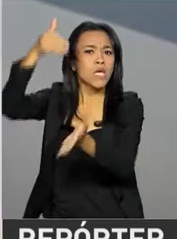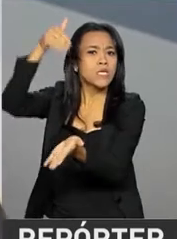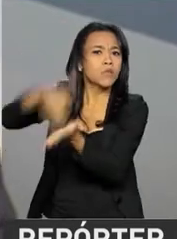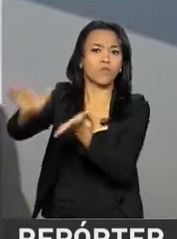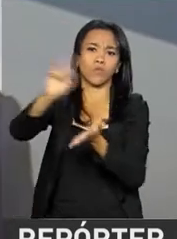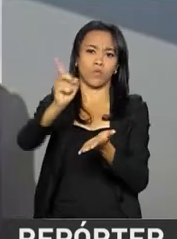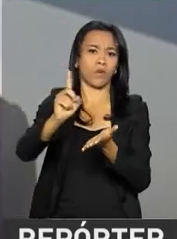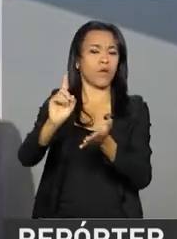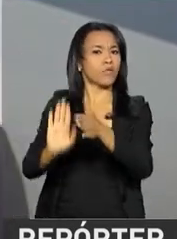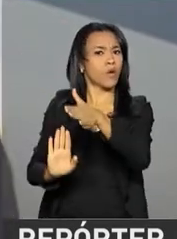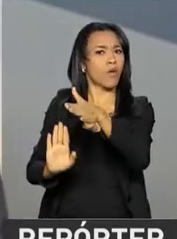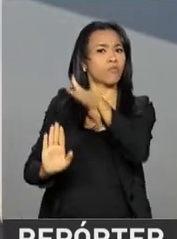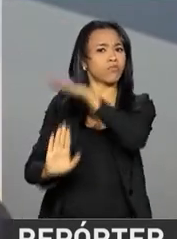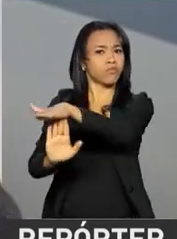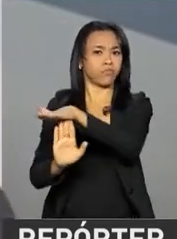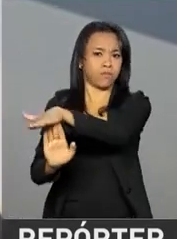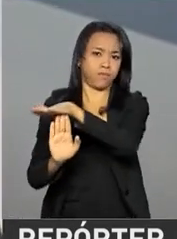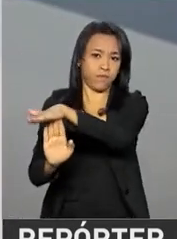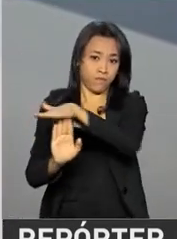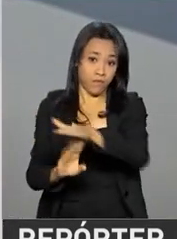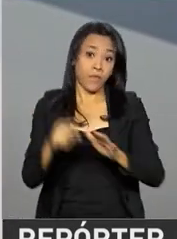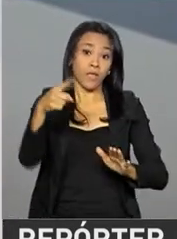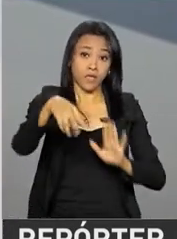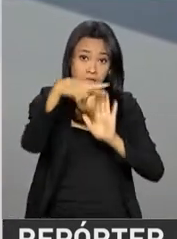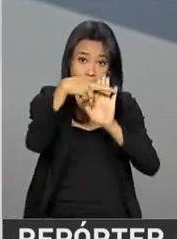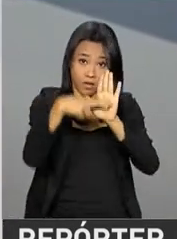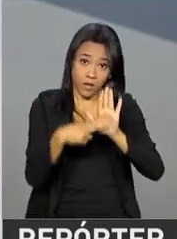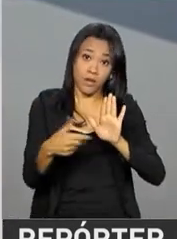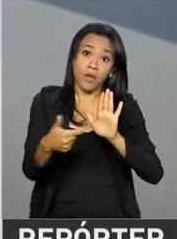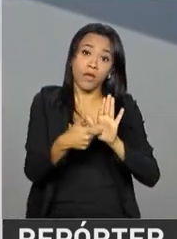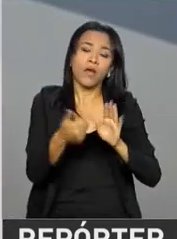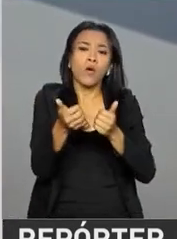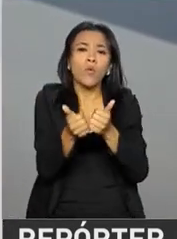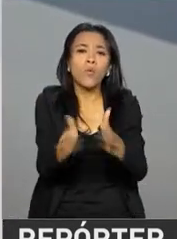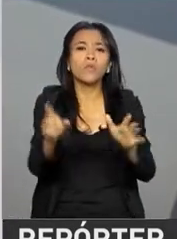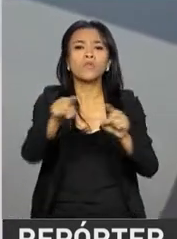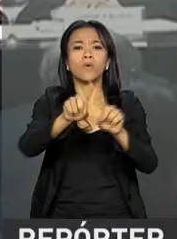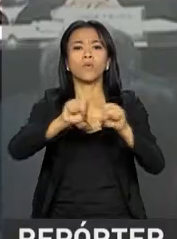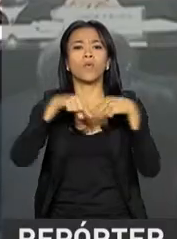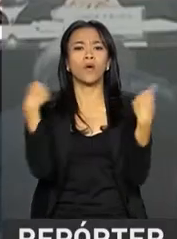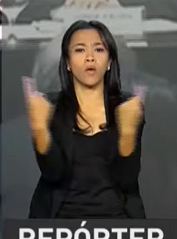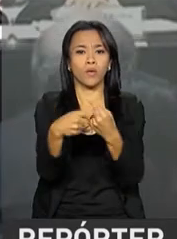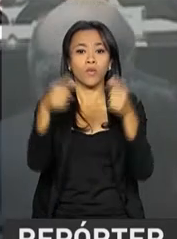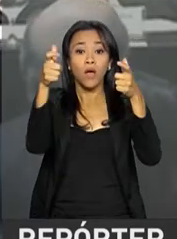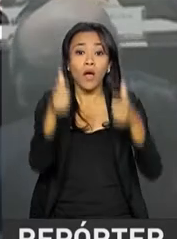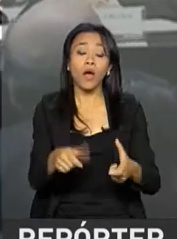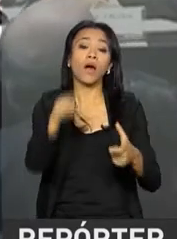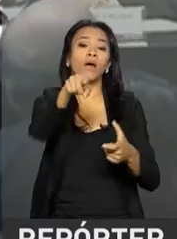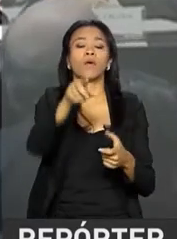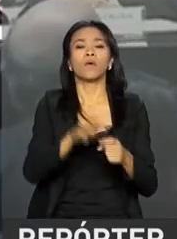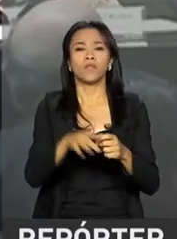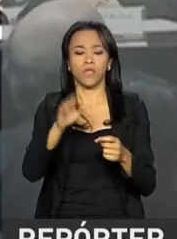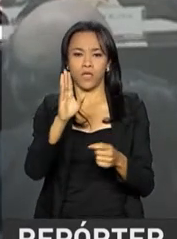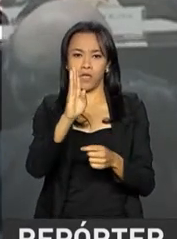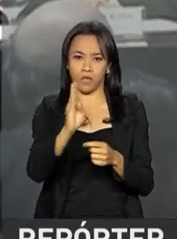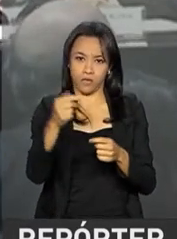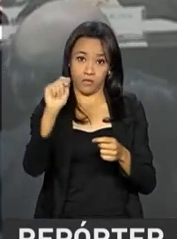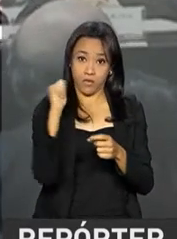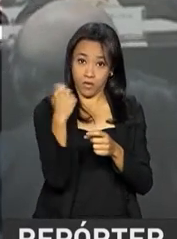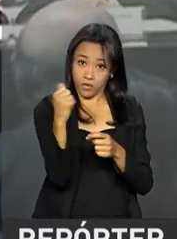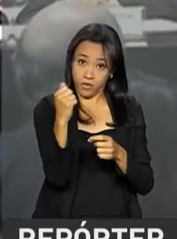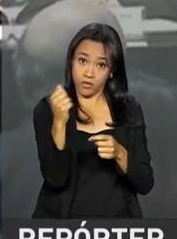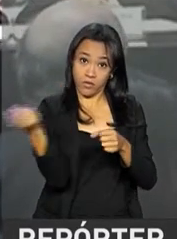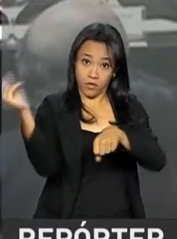A aplicação da medida, prevista no protocolo de Ushuaia, começou numa reunião em Buenos Aires, no dia 1º de abril, quando os ministros